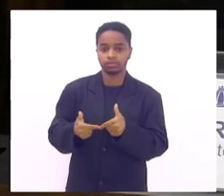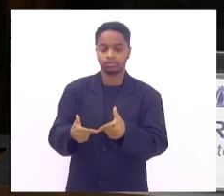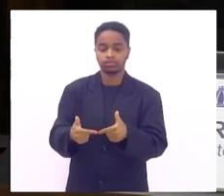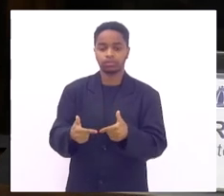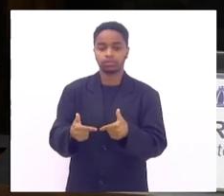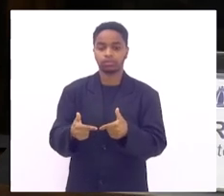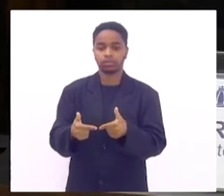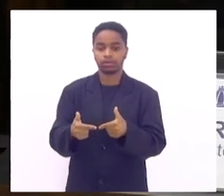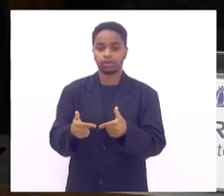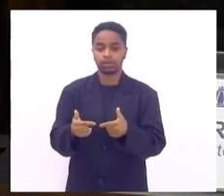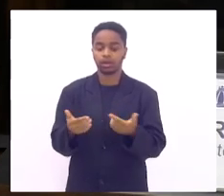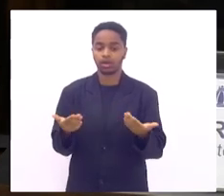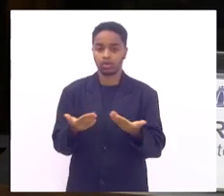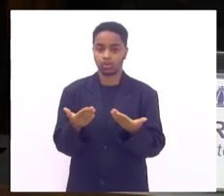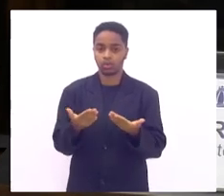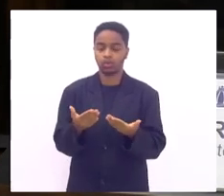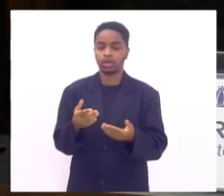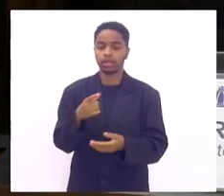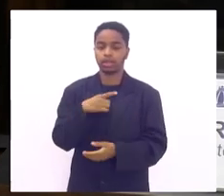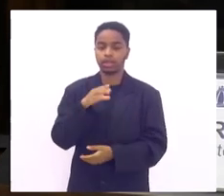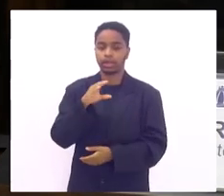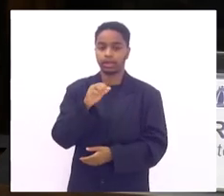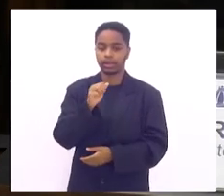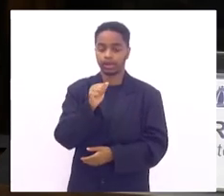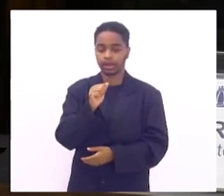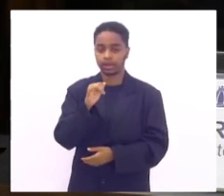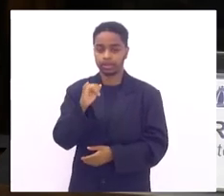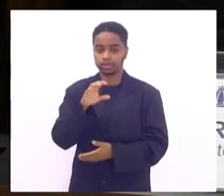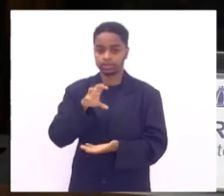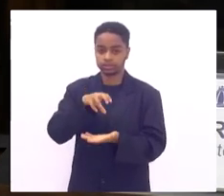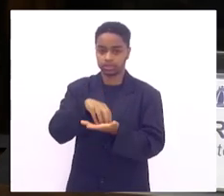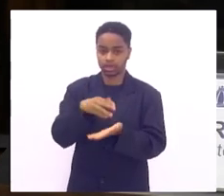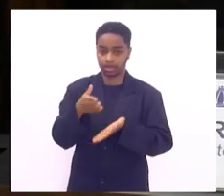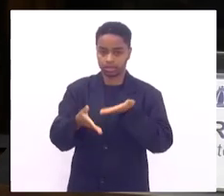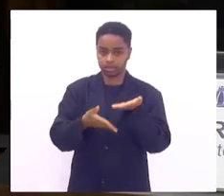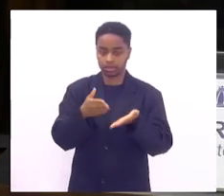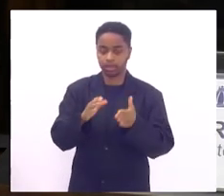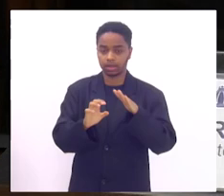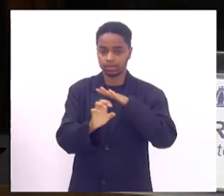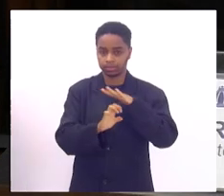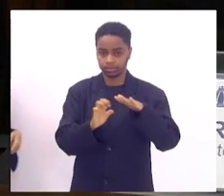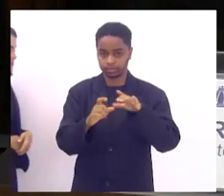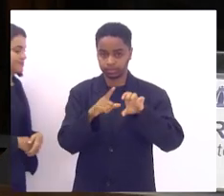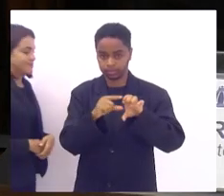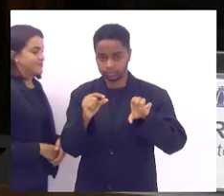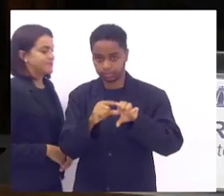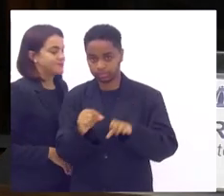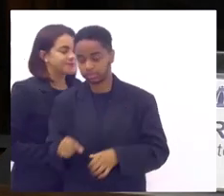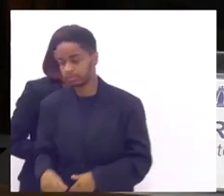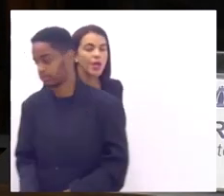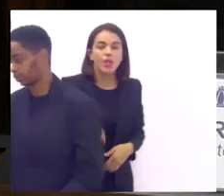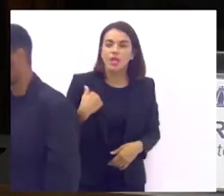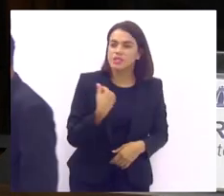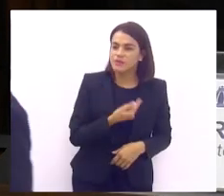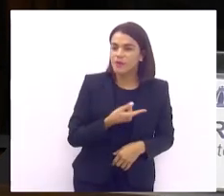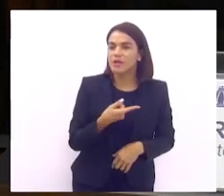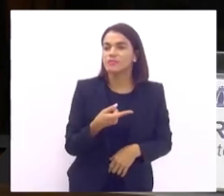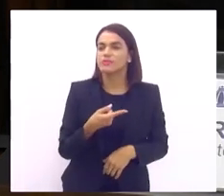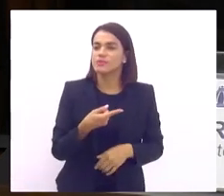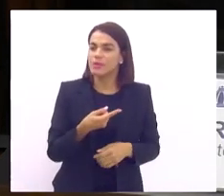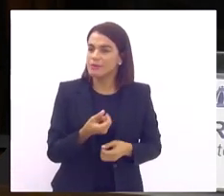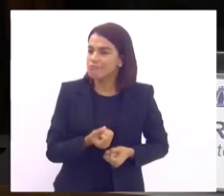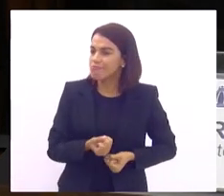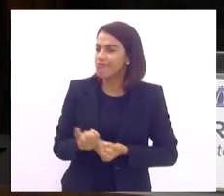execução. O CAI, o Centro de Atendimento ao Empreendedor, vai começar agora no início do ano e nós vamos levar